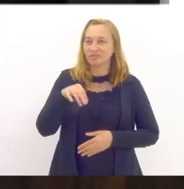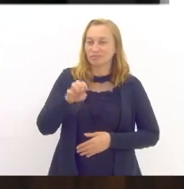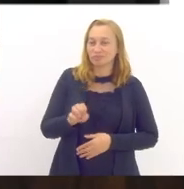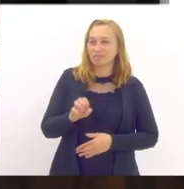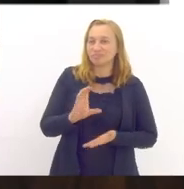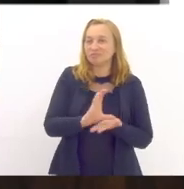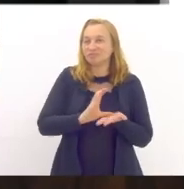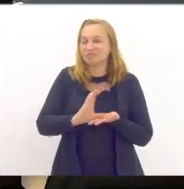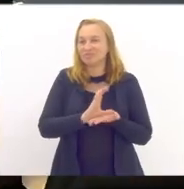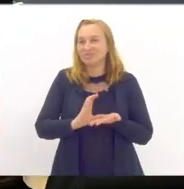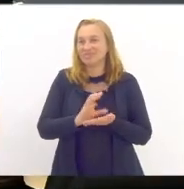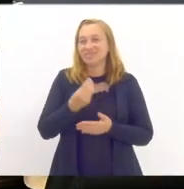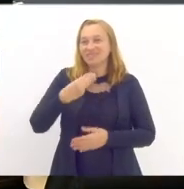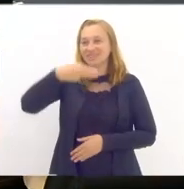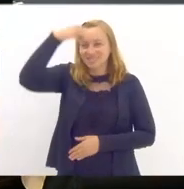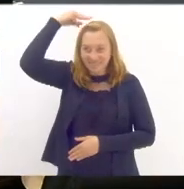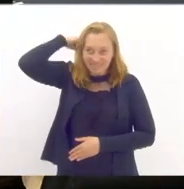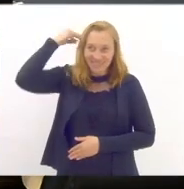Márcio Pacheco.